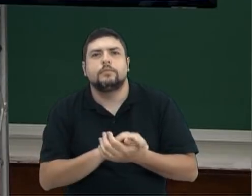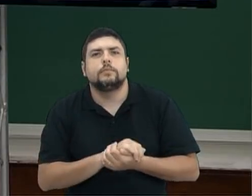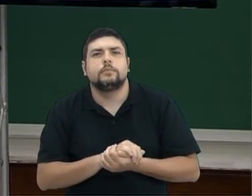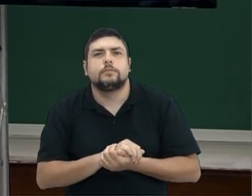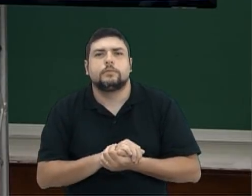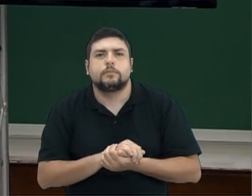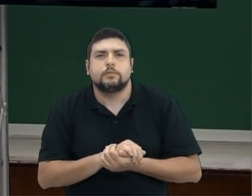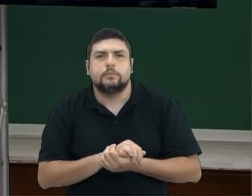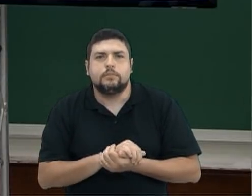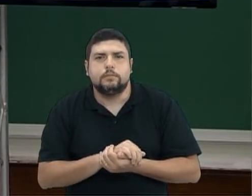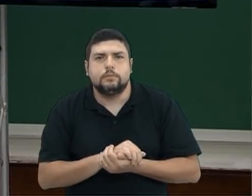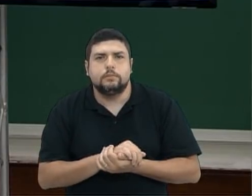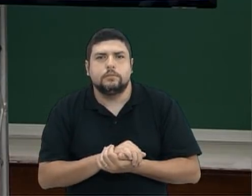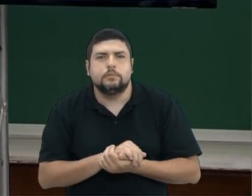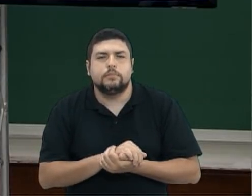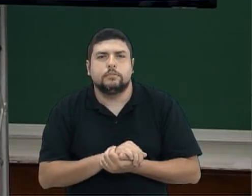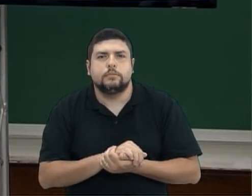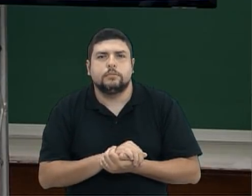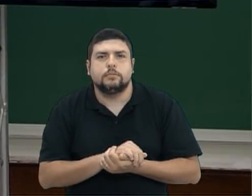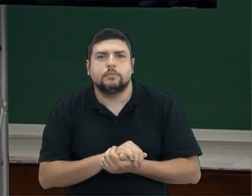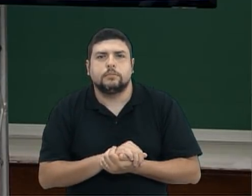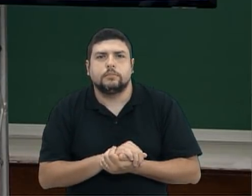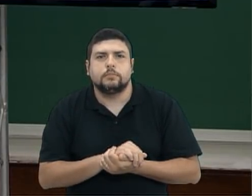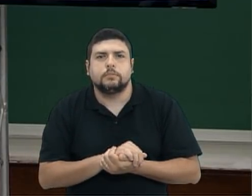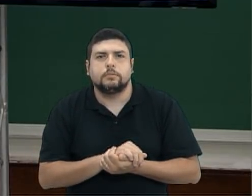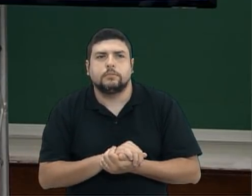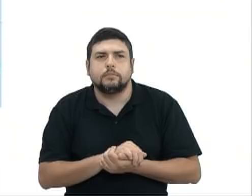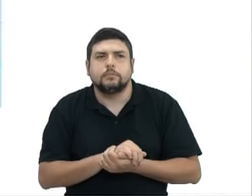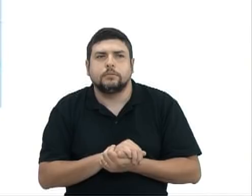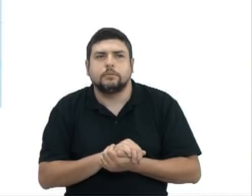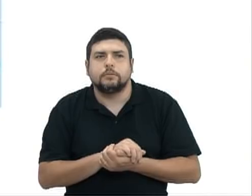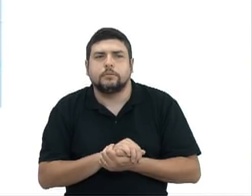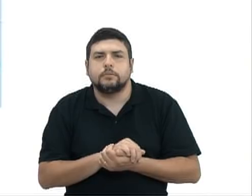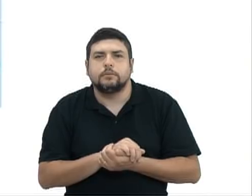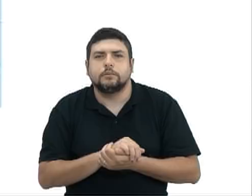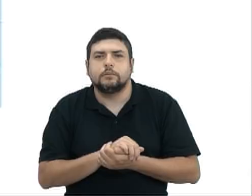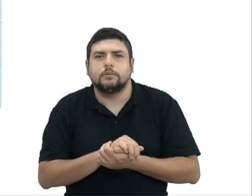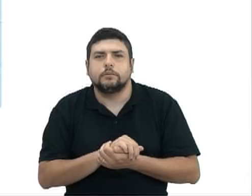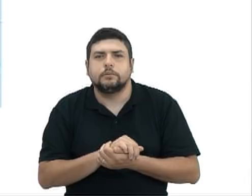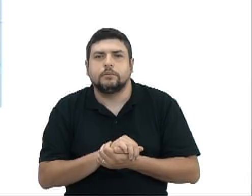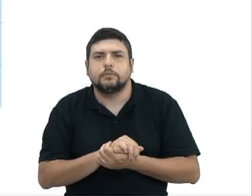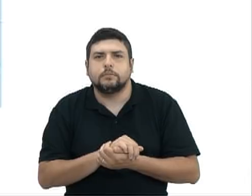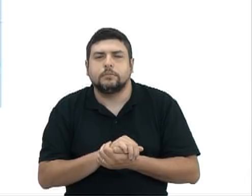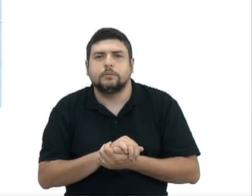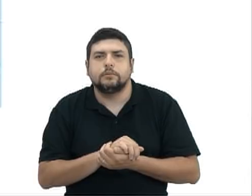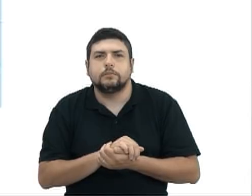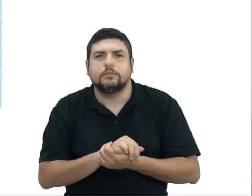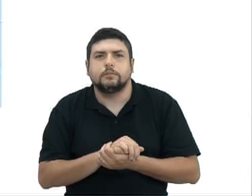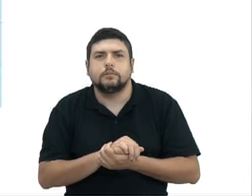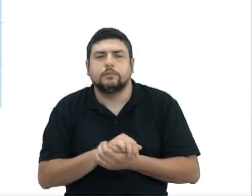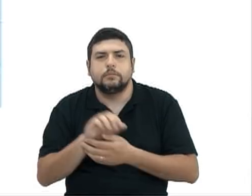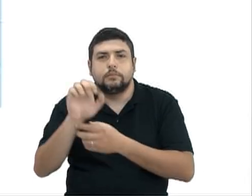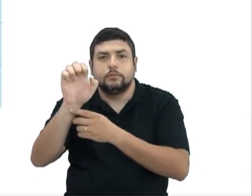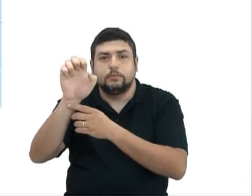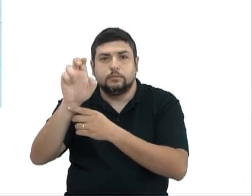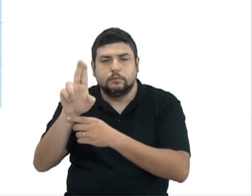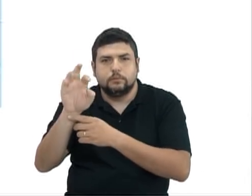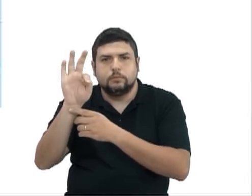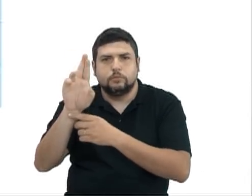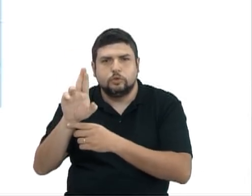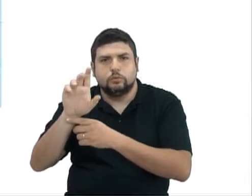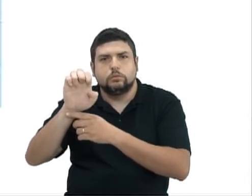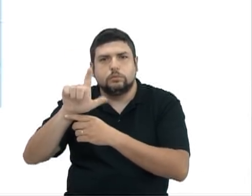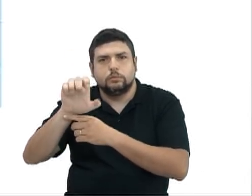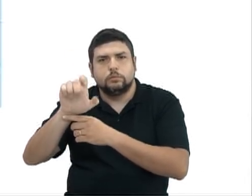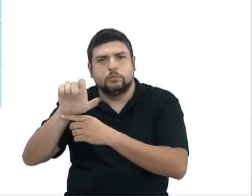o eu, tu, ele, ela, que são singular, e as formas plurais, nós,